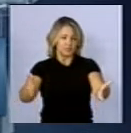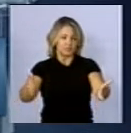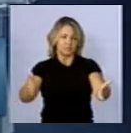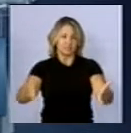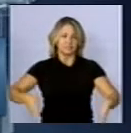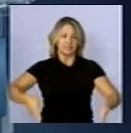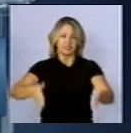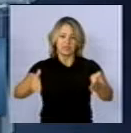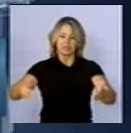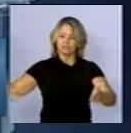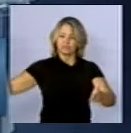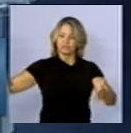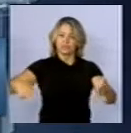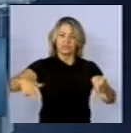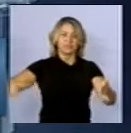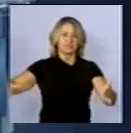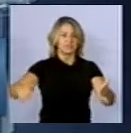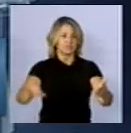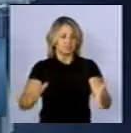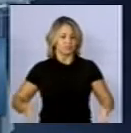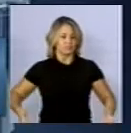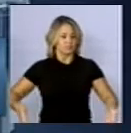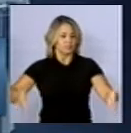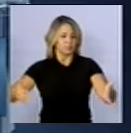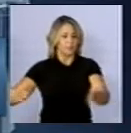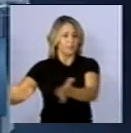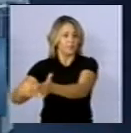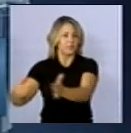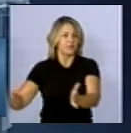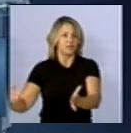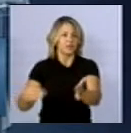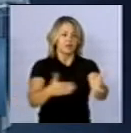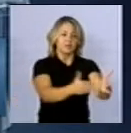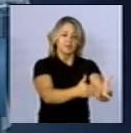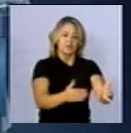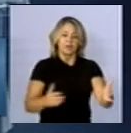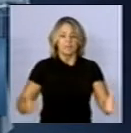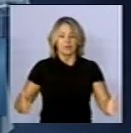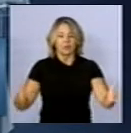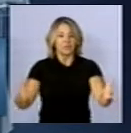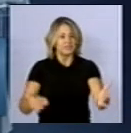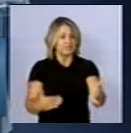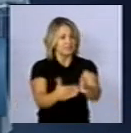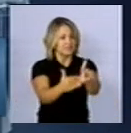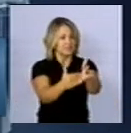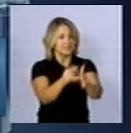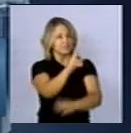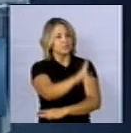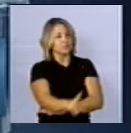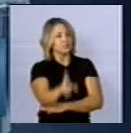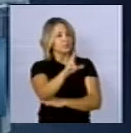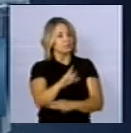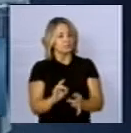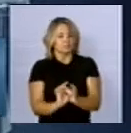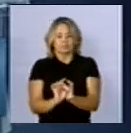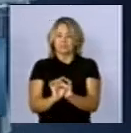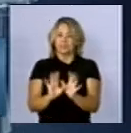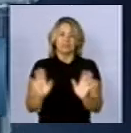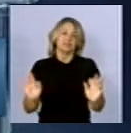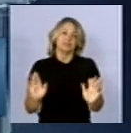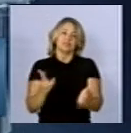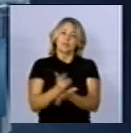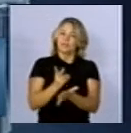faixa de passarem significando que a partir desse limite a utilização seria livre a